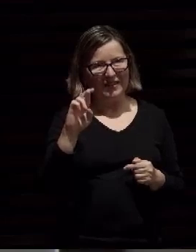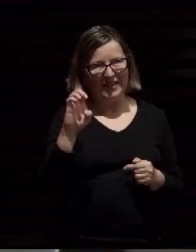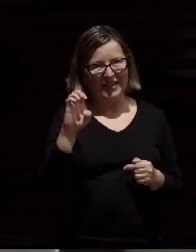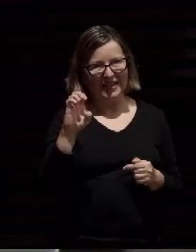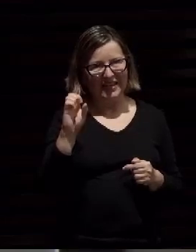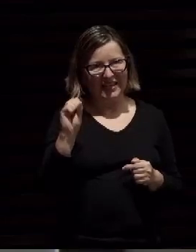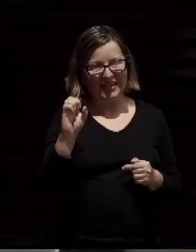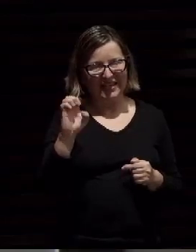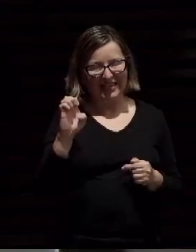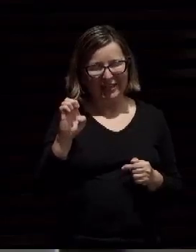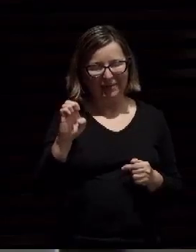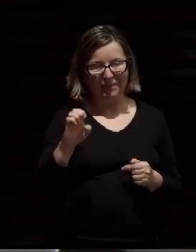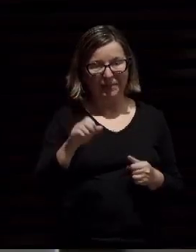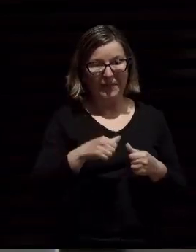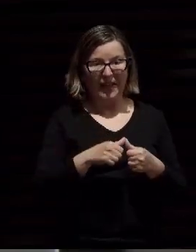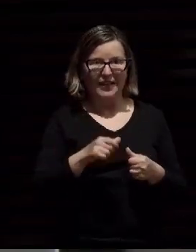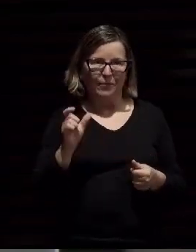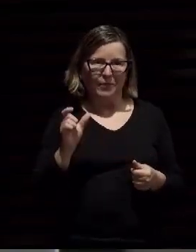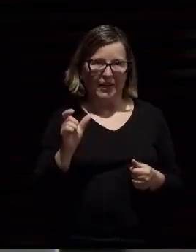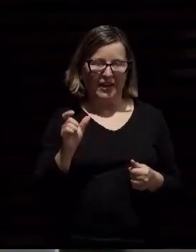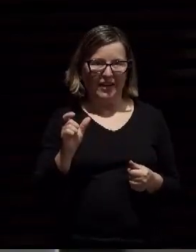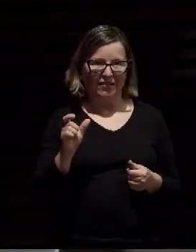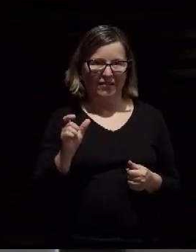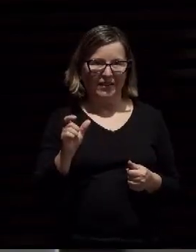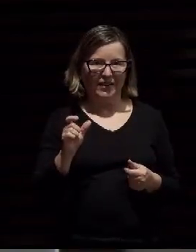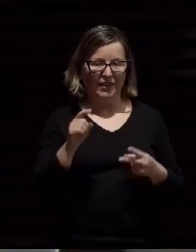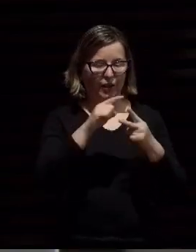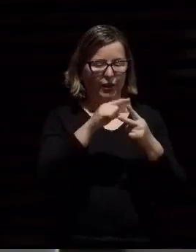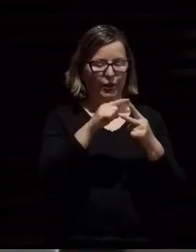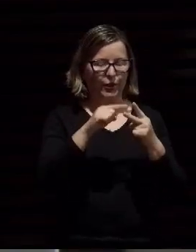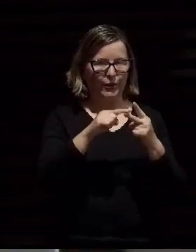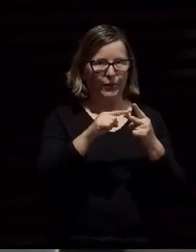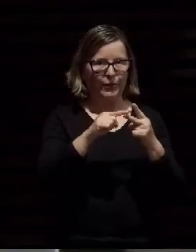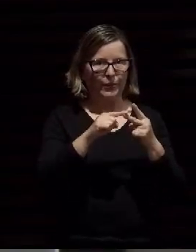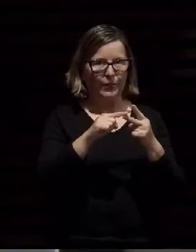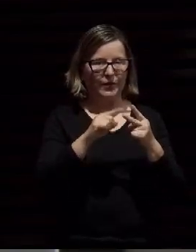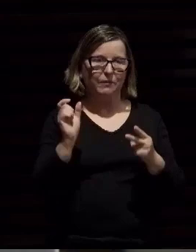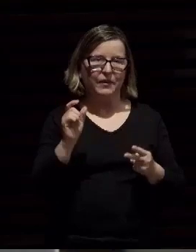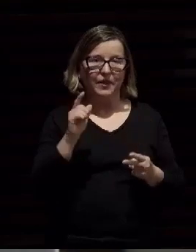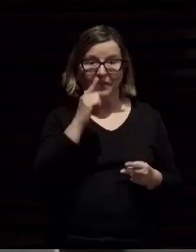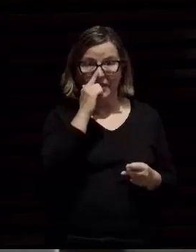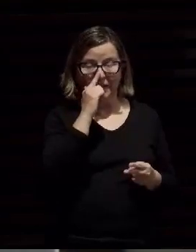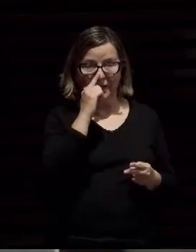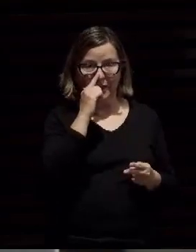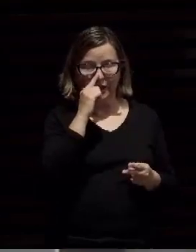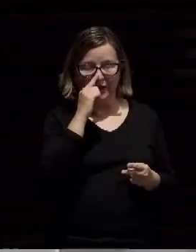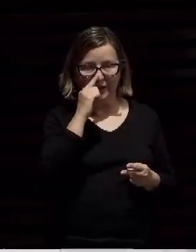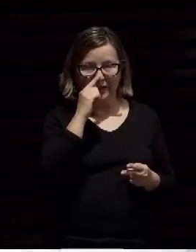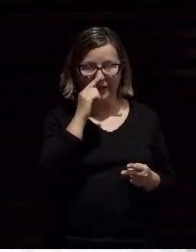Essa palavra vem de duas palavras gregas, peri, em volta.